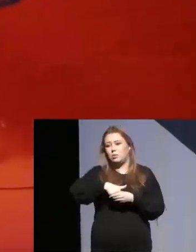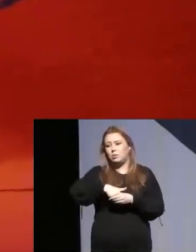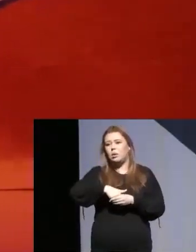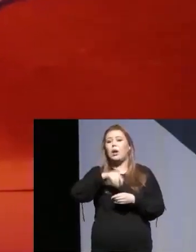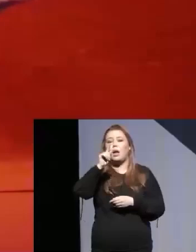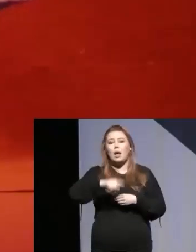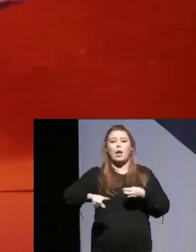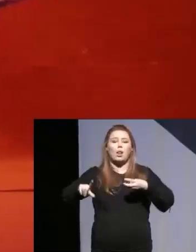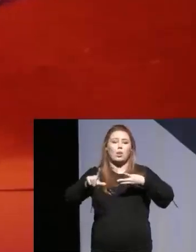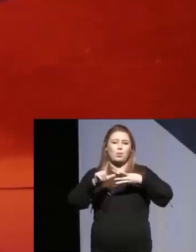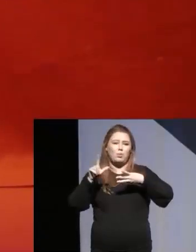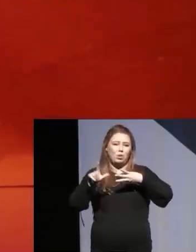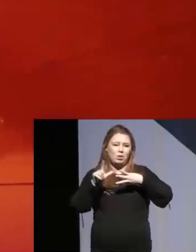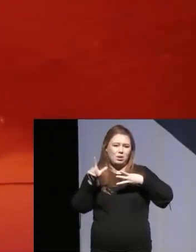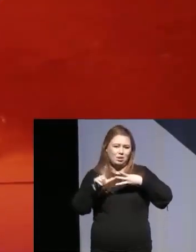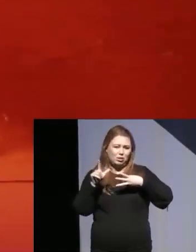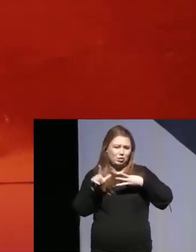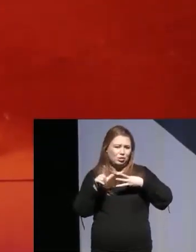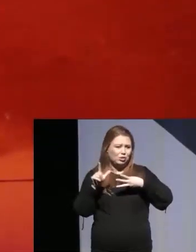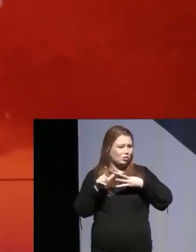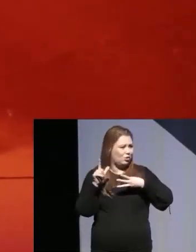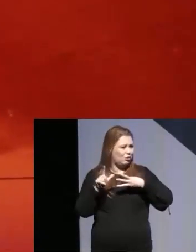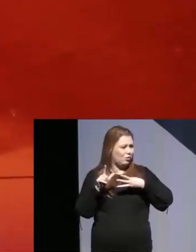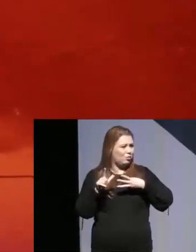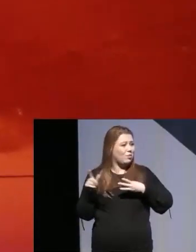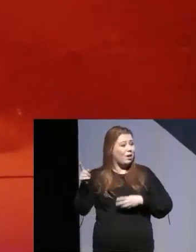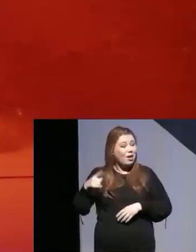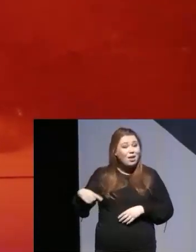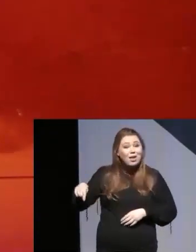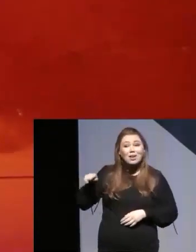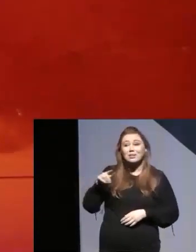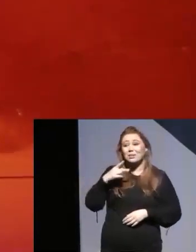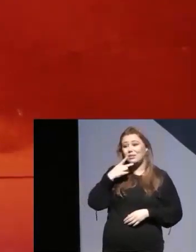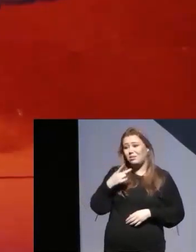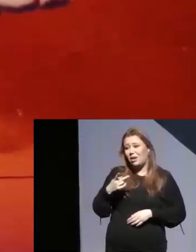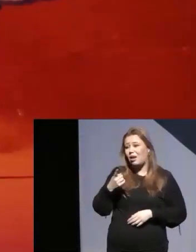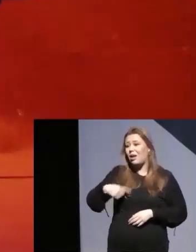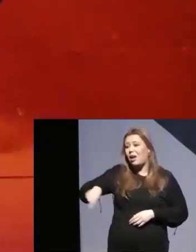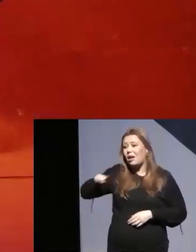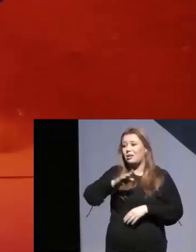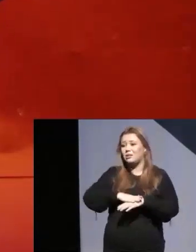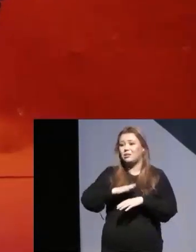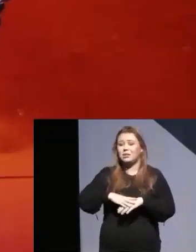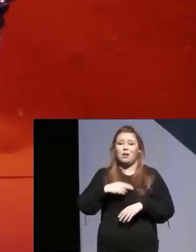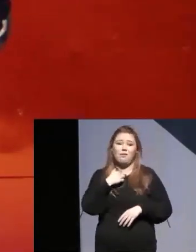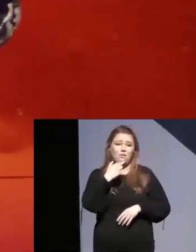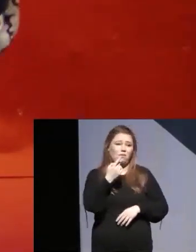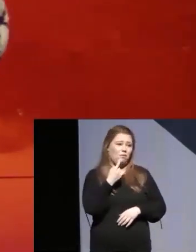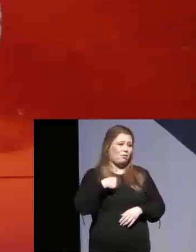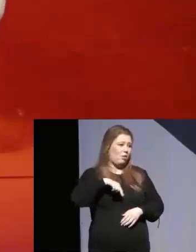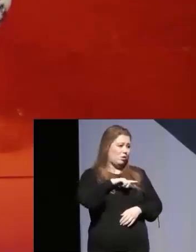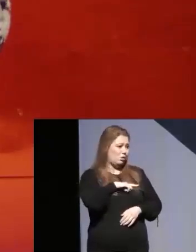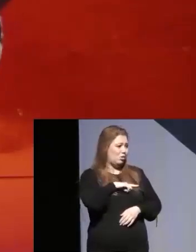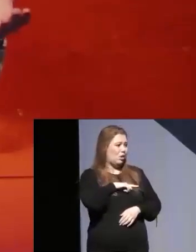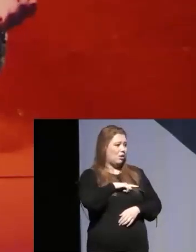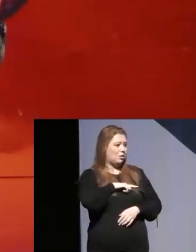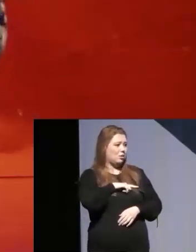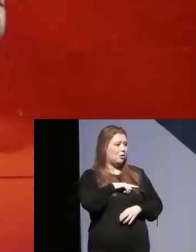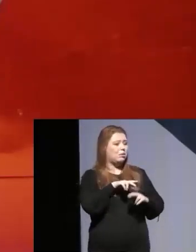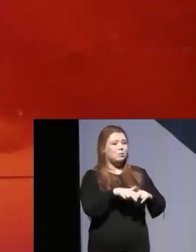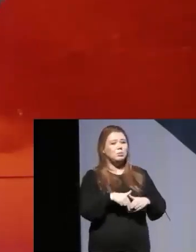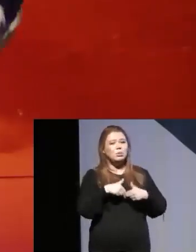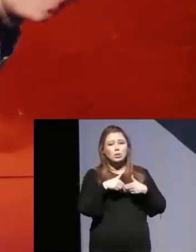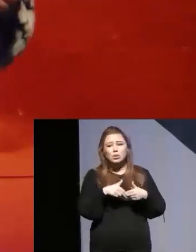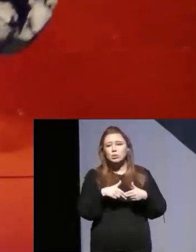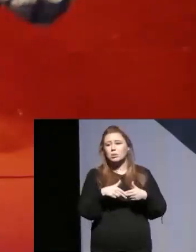Poder Legislativo. Eles que dizem, eles são a nossa voz. Por isso que eu falei, não dá para deixar de